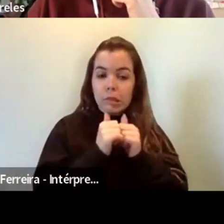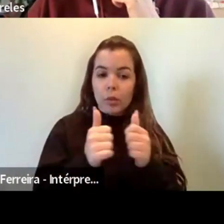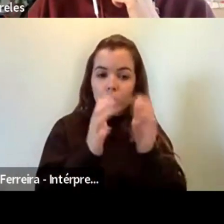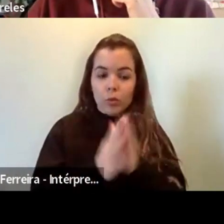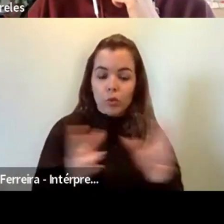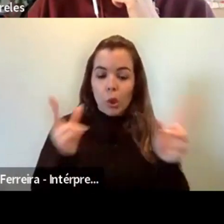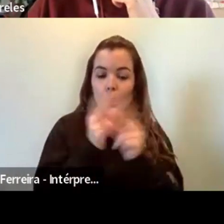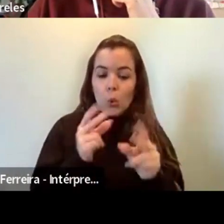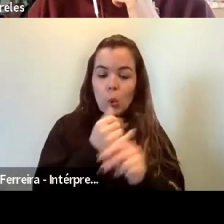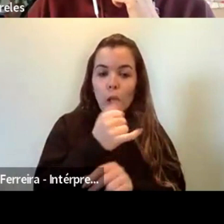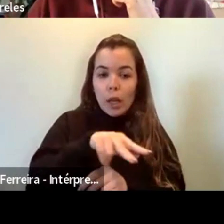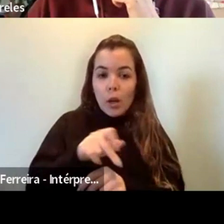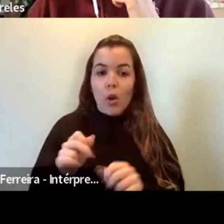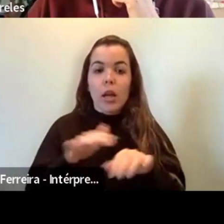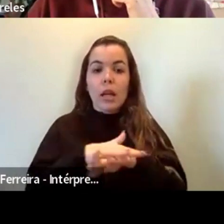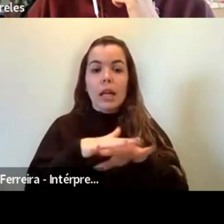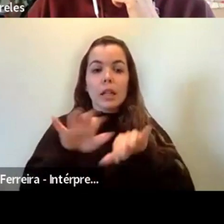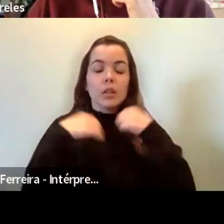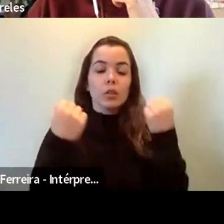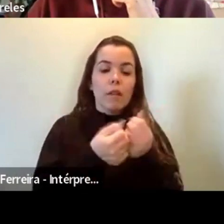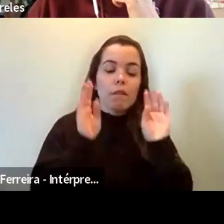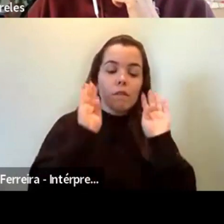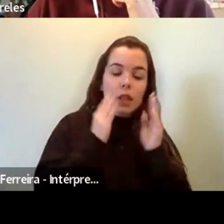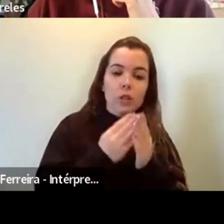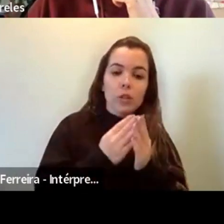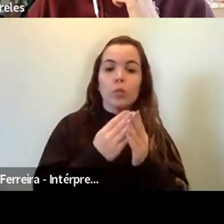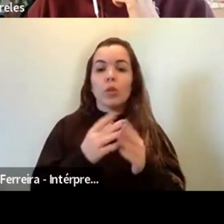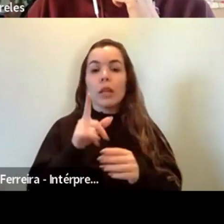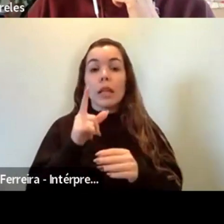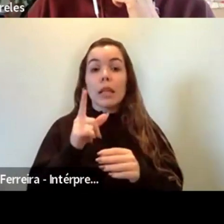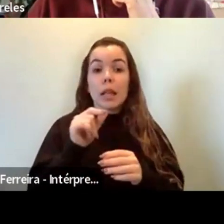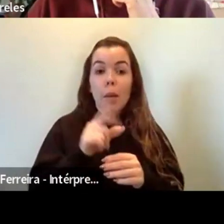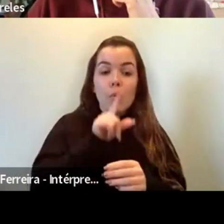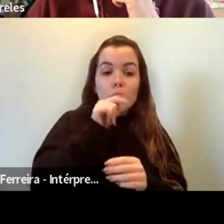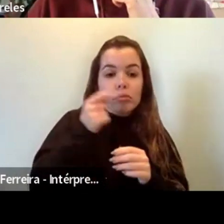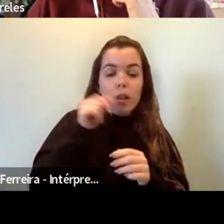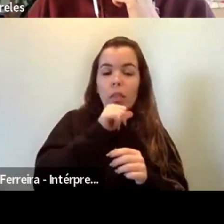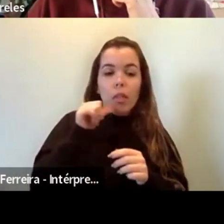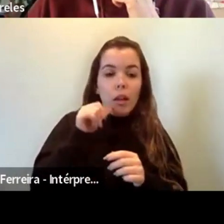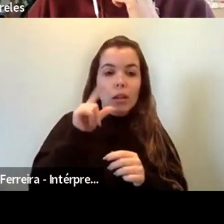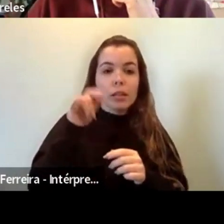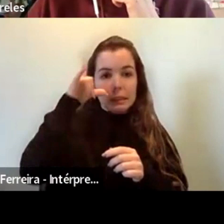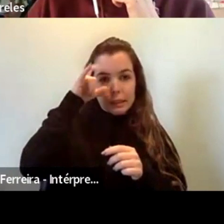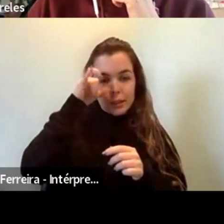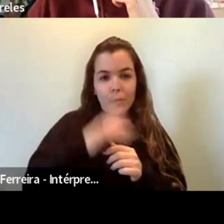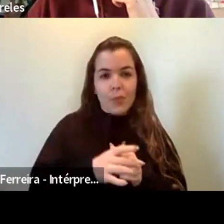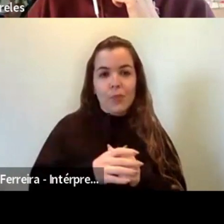iniciativas do INA nas redes sociais, Facebook, LinkedIn, Twitter e Instagram. Mais uma vez,